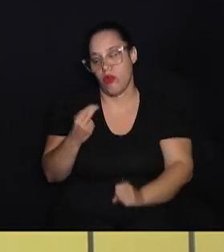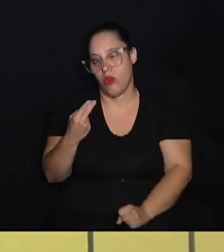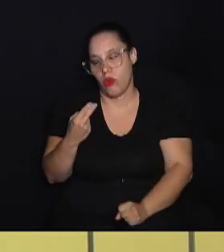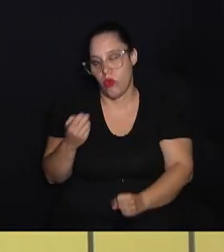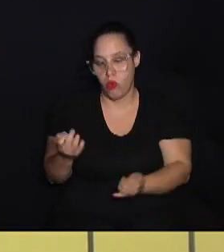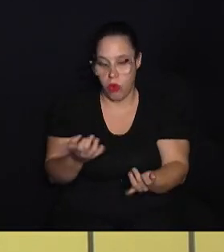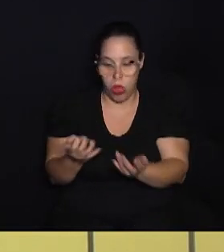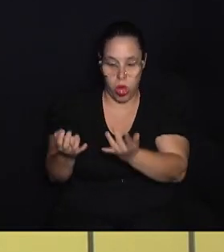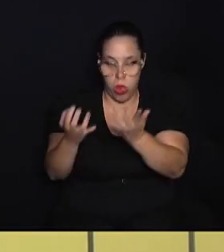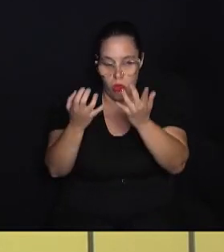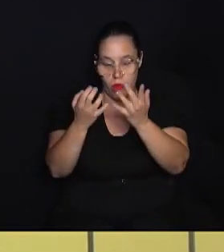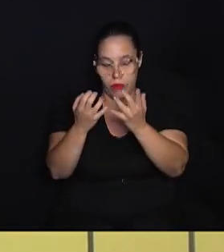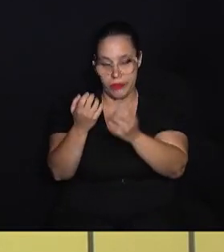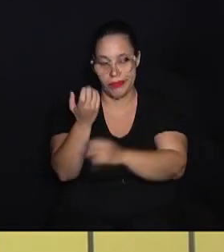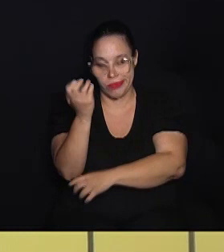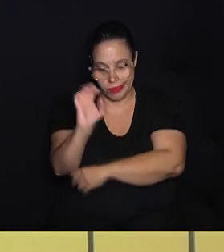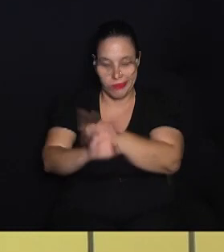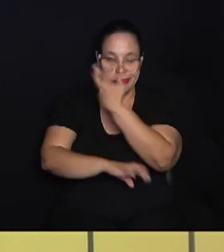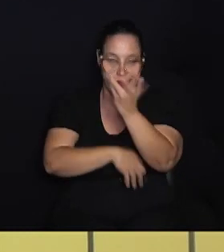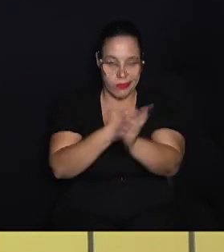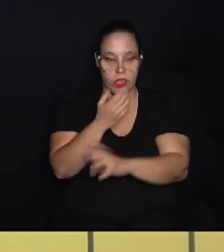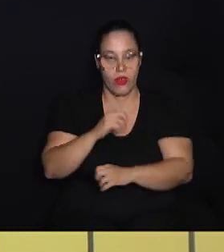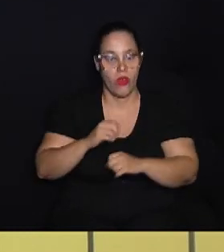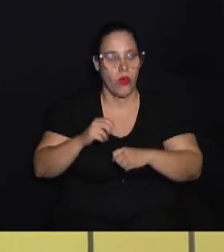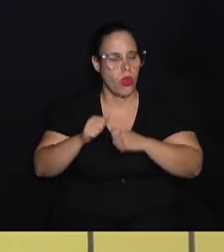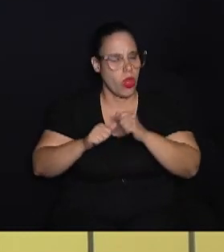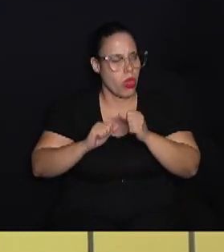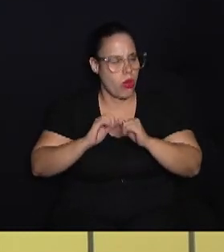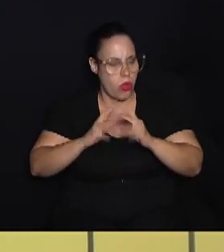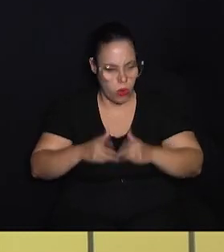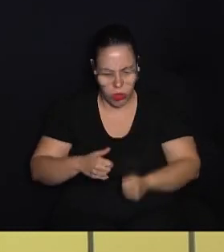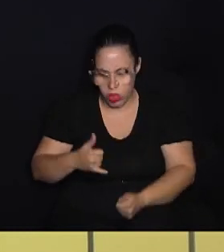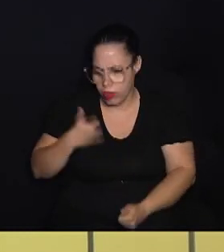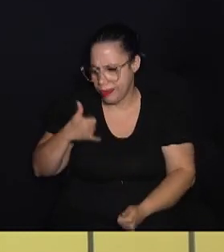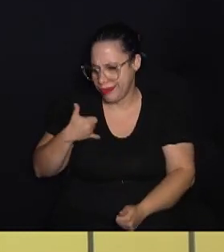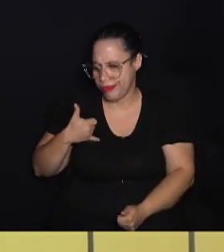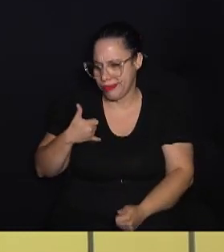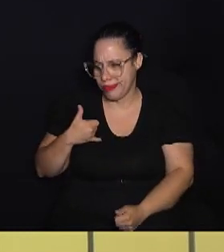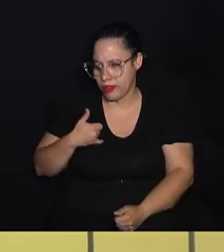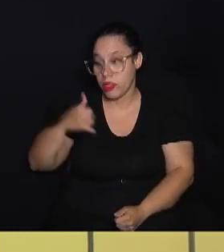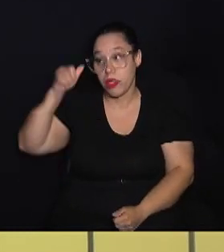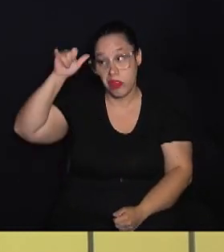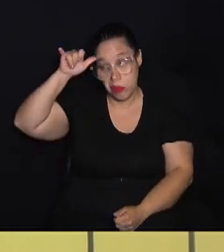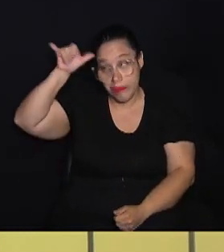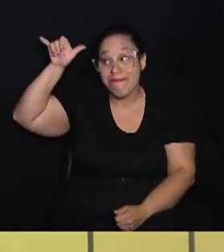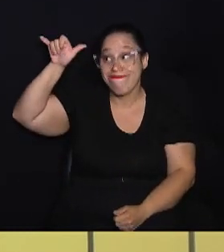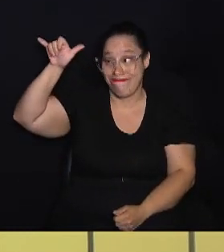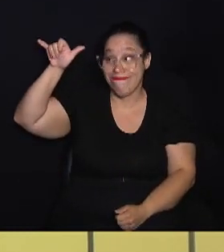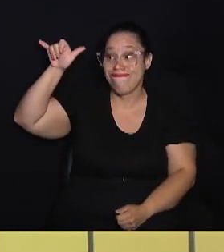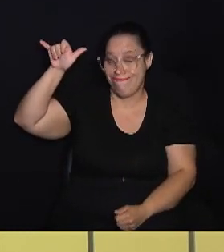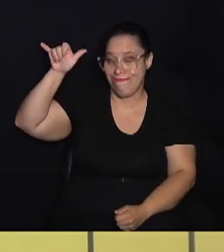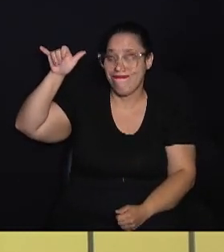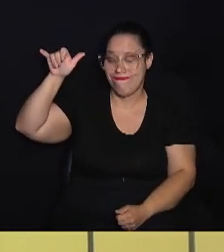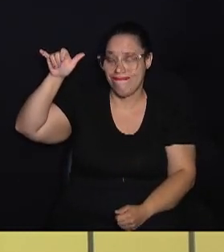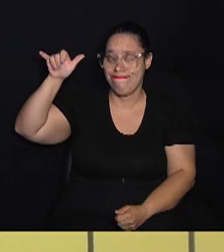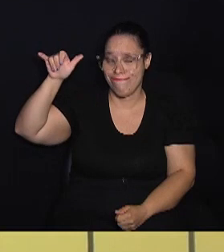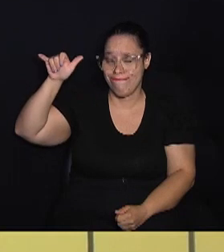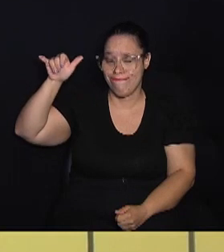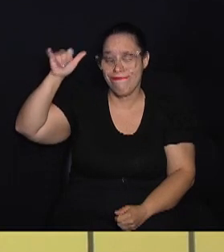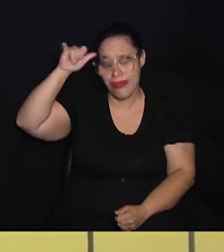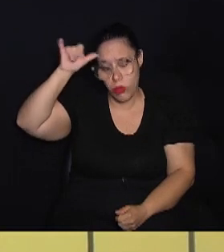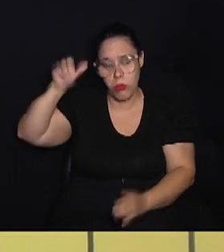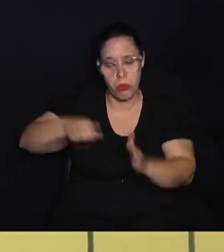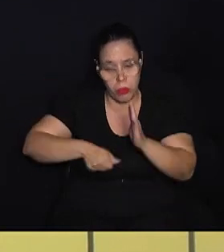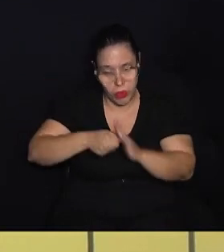as idades, né, para tentar induzir ali a pessoa a ter medidas prevencionistas para evitar atuação, evitar